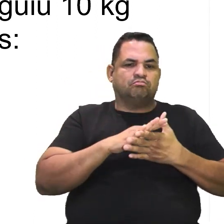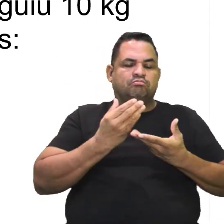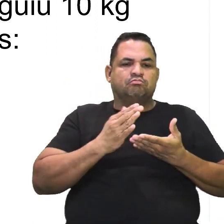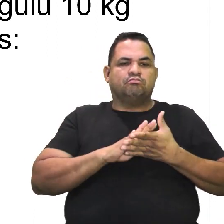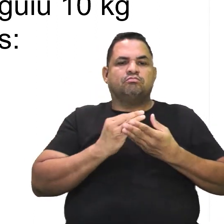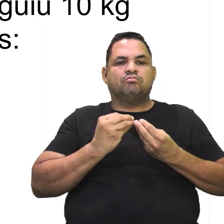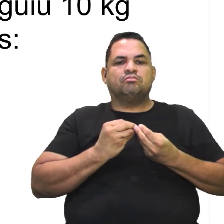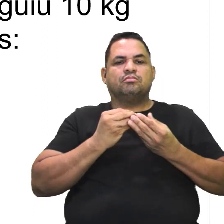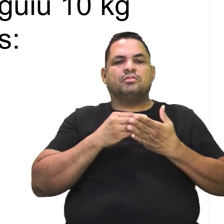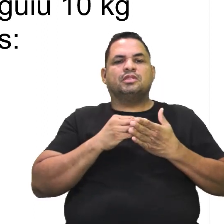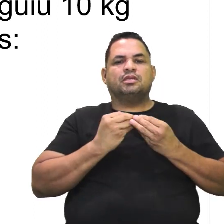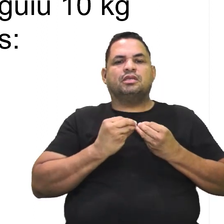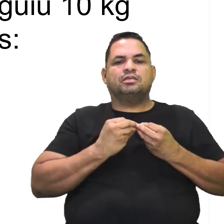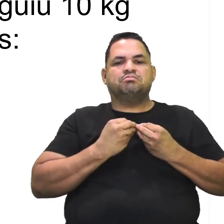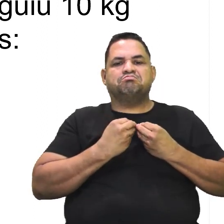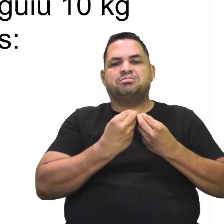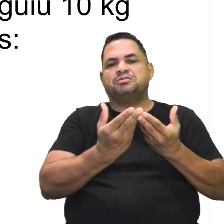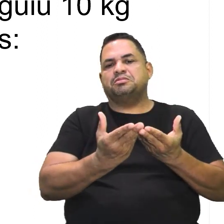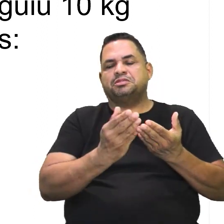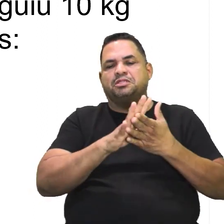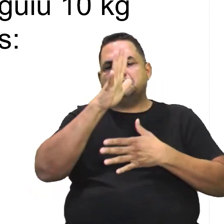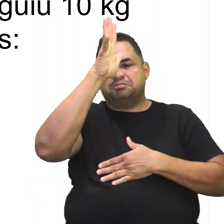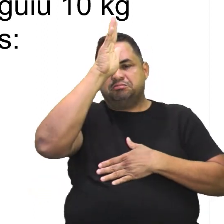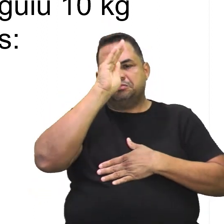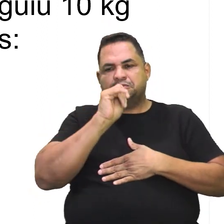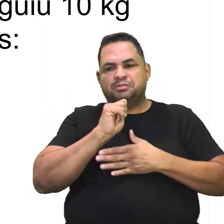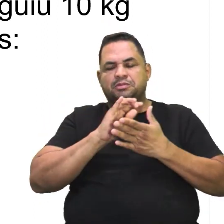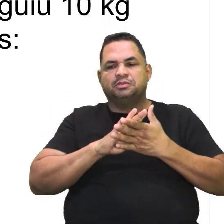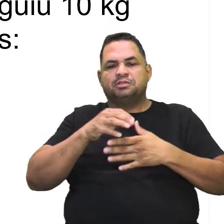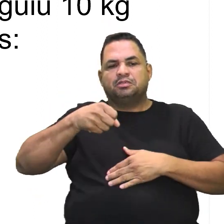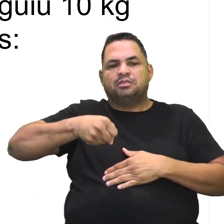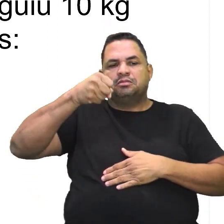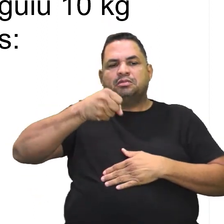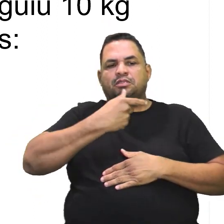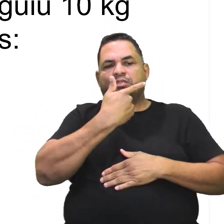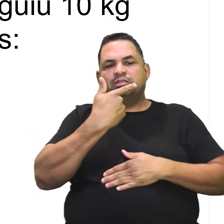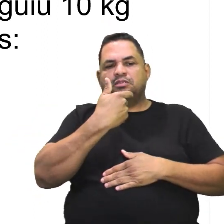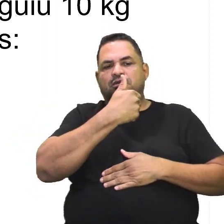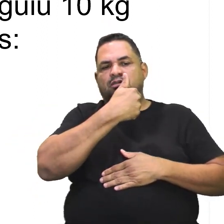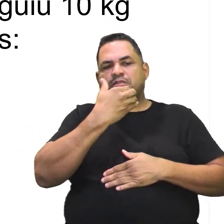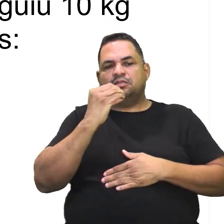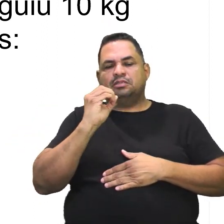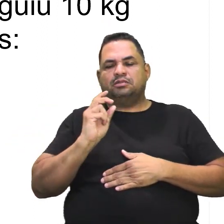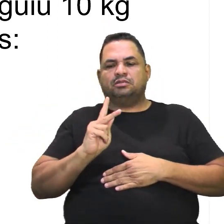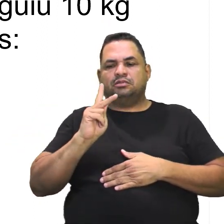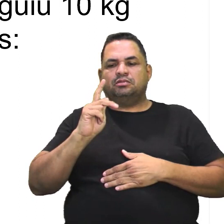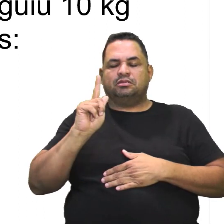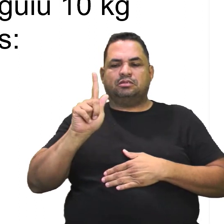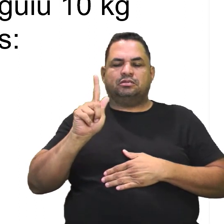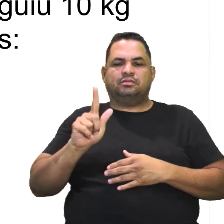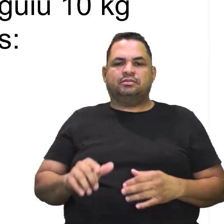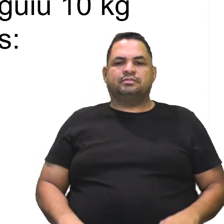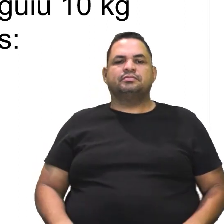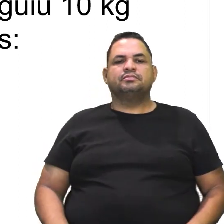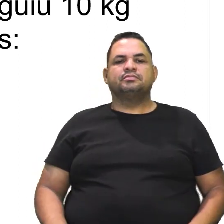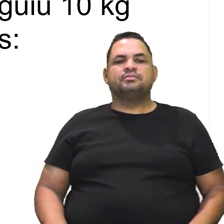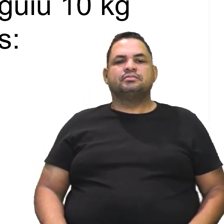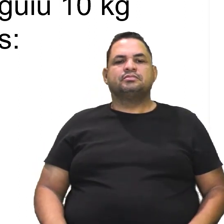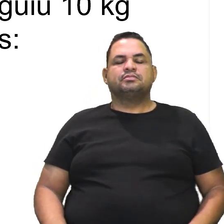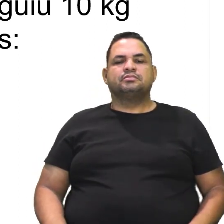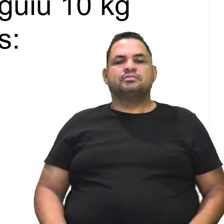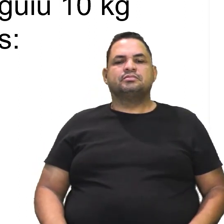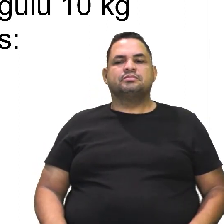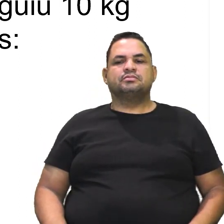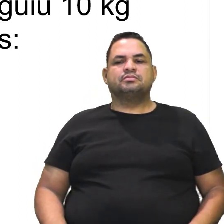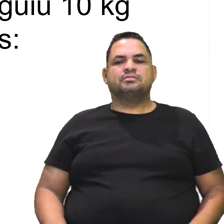uma mala com até 10 quilogramas. Espera aí um pouquinho, deixa a prof pegar aqui o